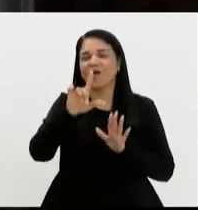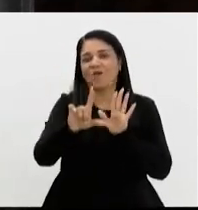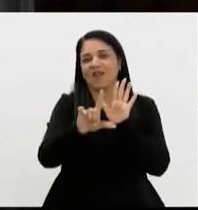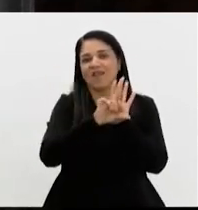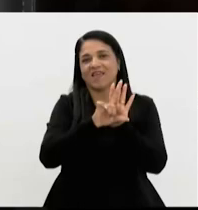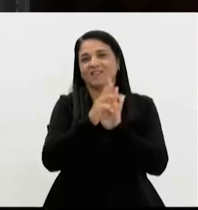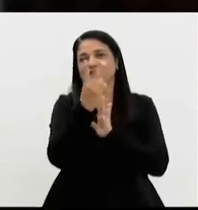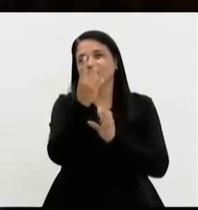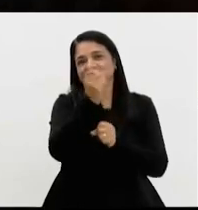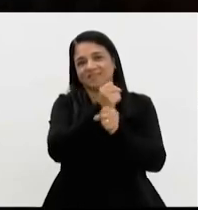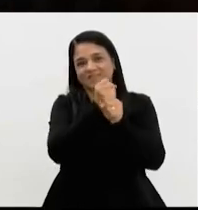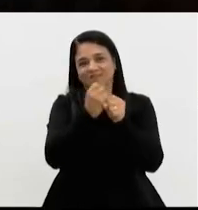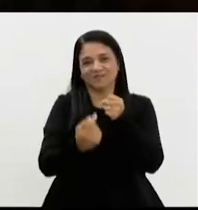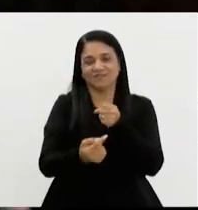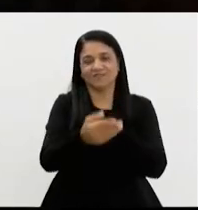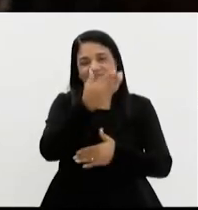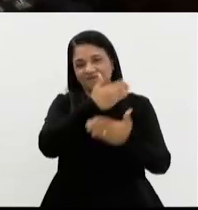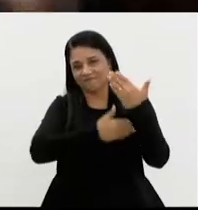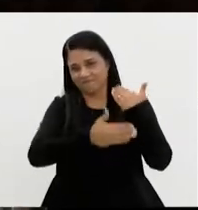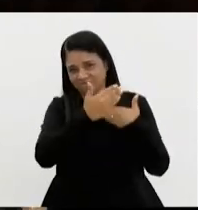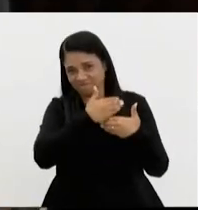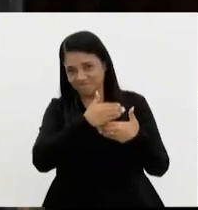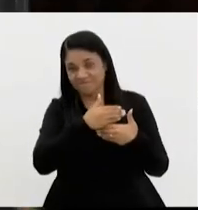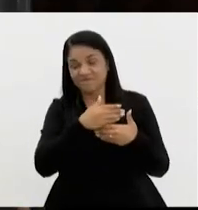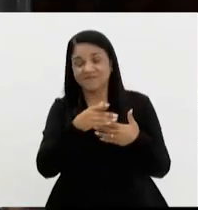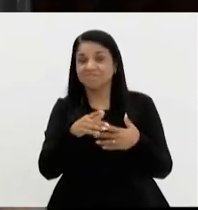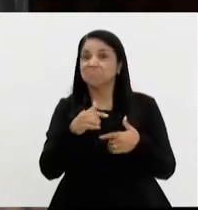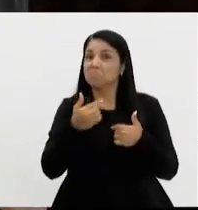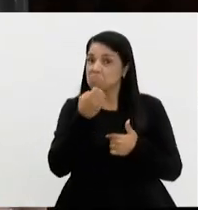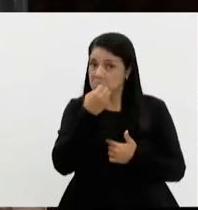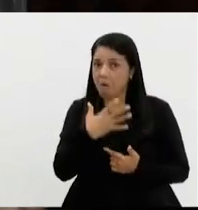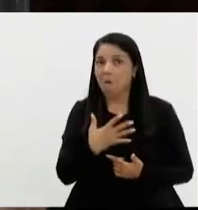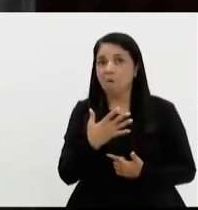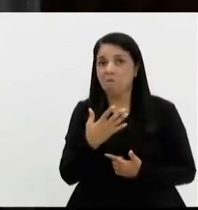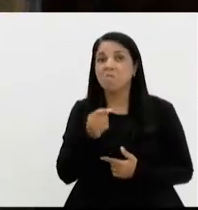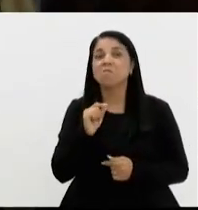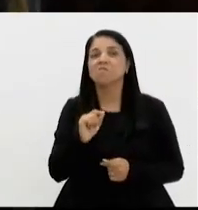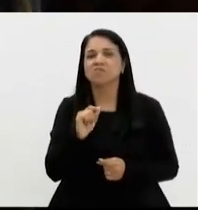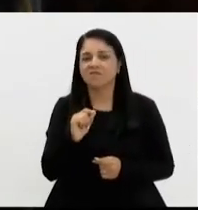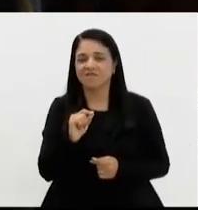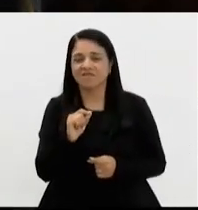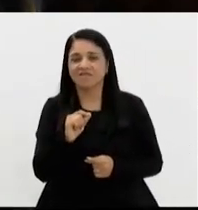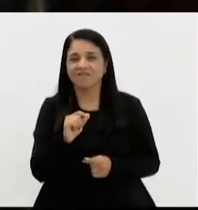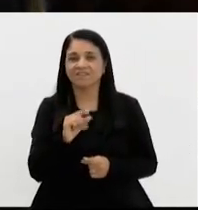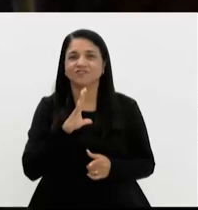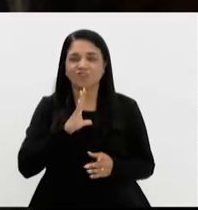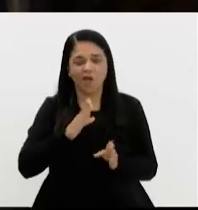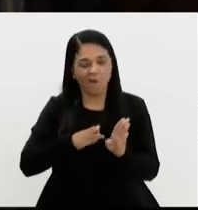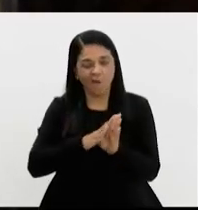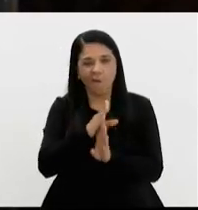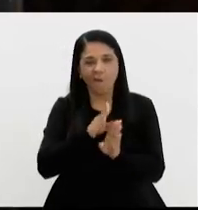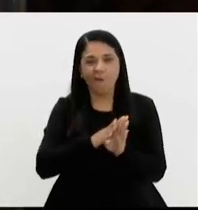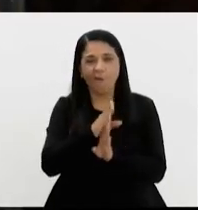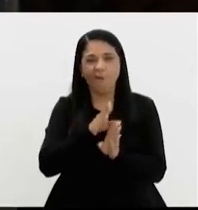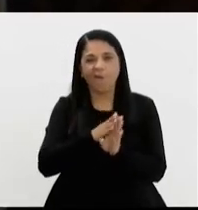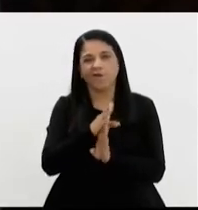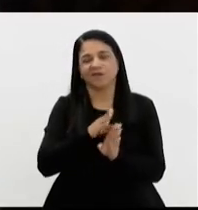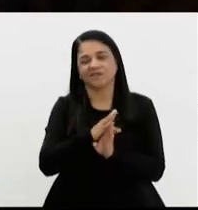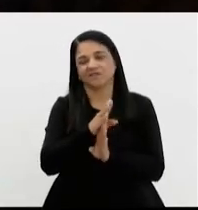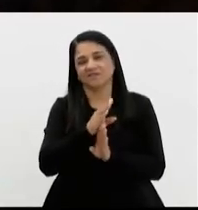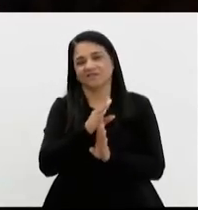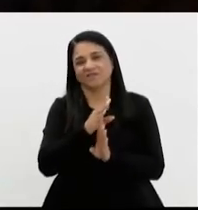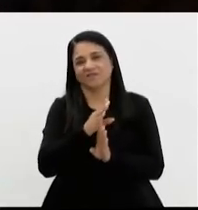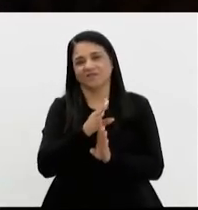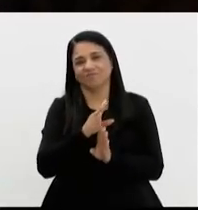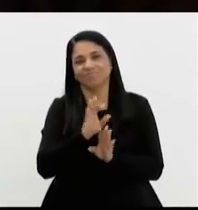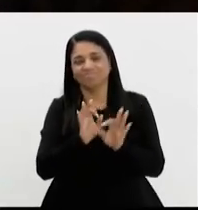antes e isso traz uma vantagem imensa por quê Porque a gente já tem uma orientação jurisprudencial mais ou